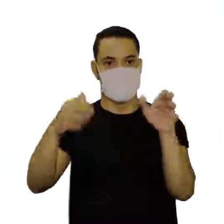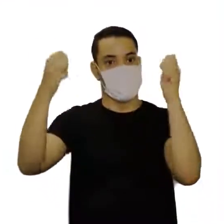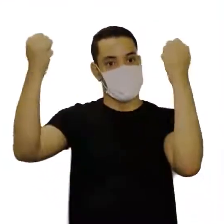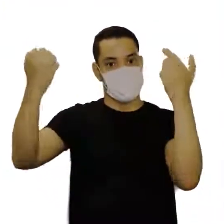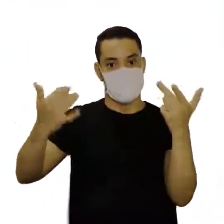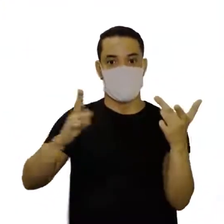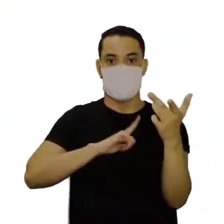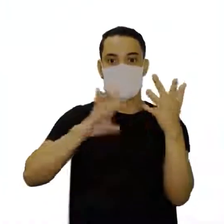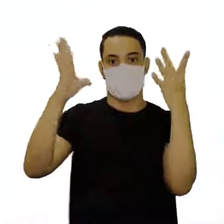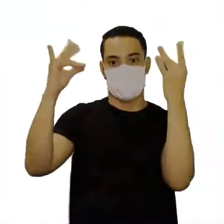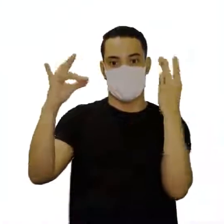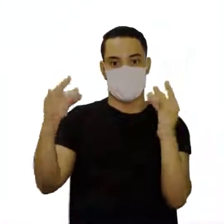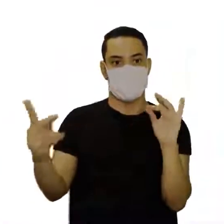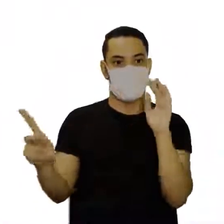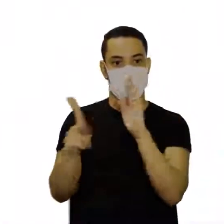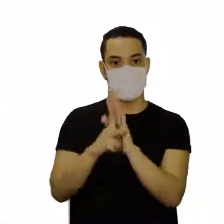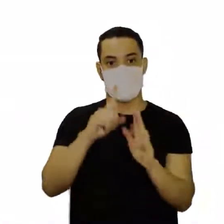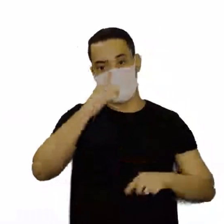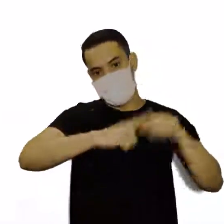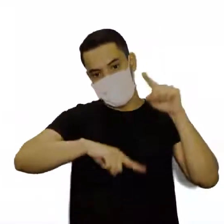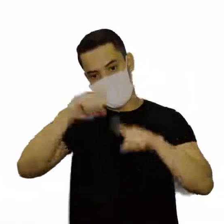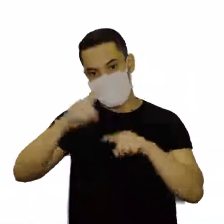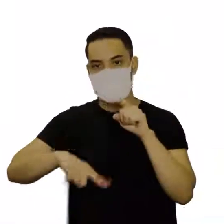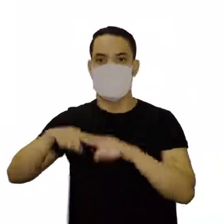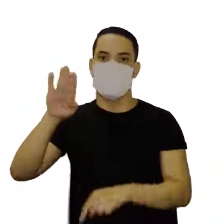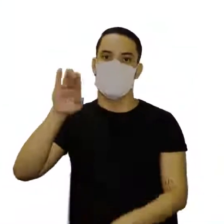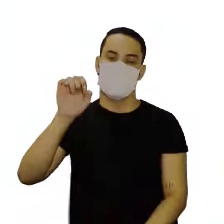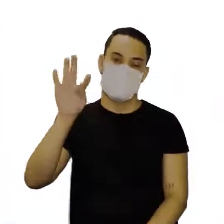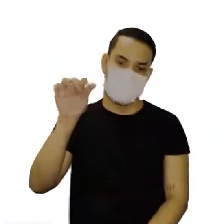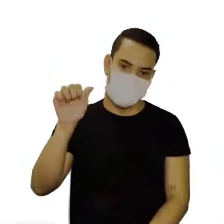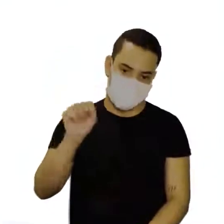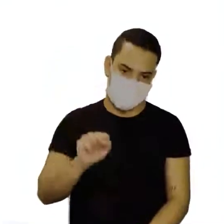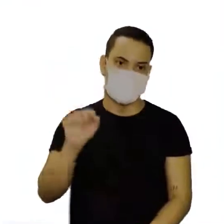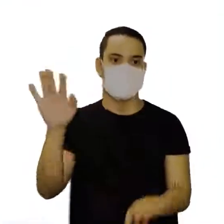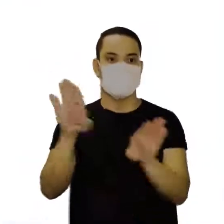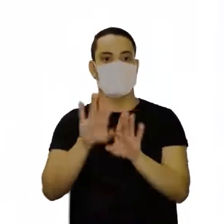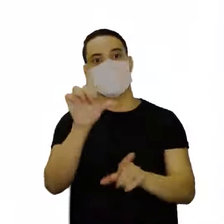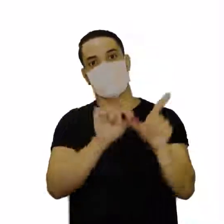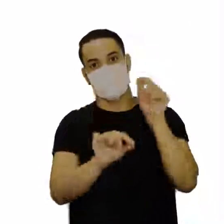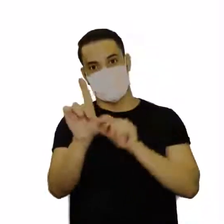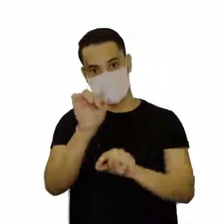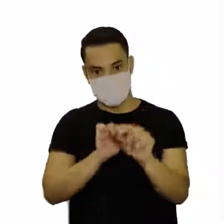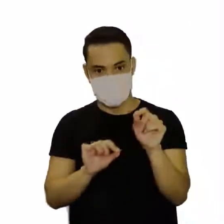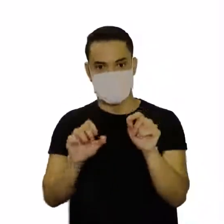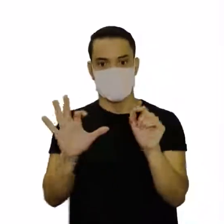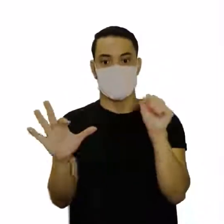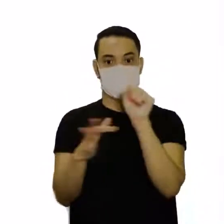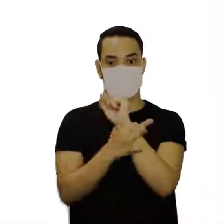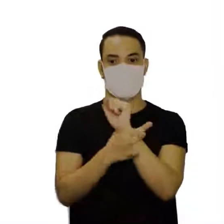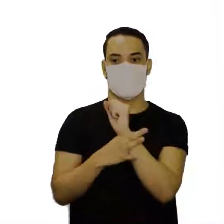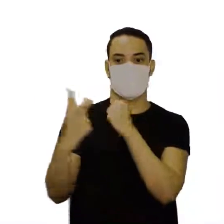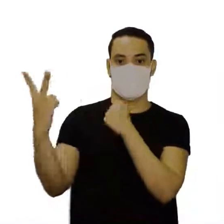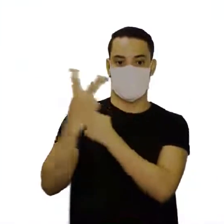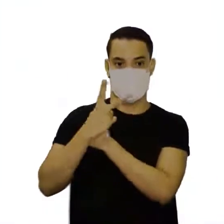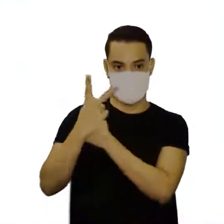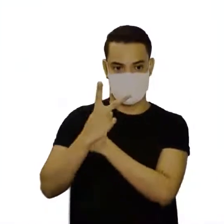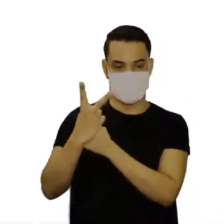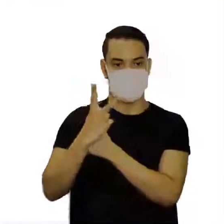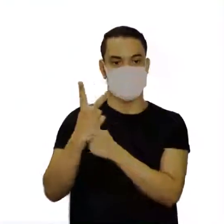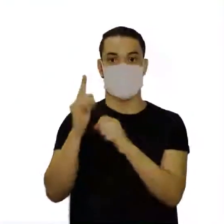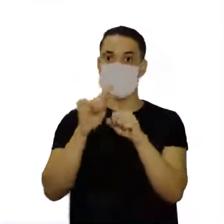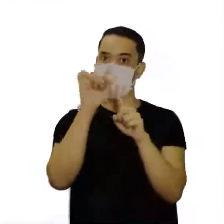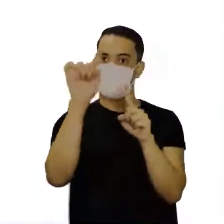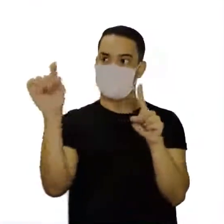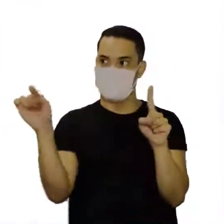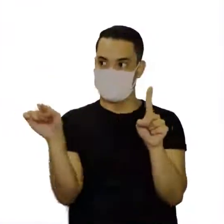definições e especificações de equipamentos, bitolas de cabos, seleção de equipamentos de segurança e proteção de